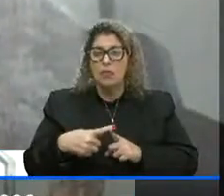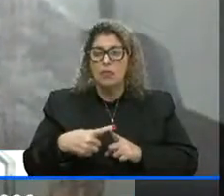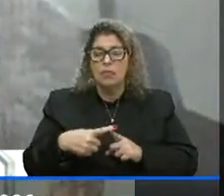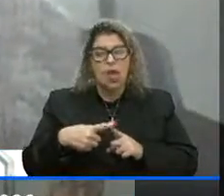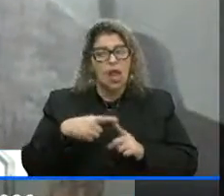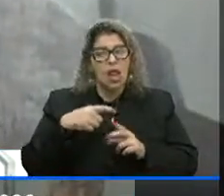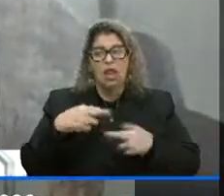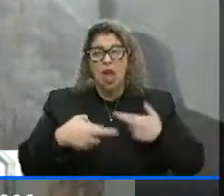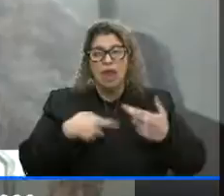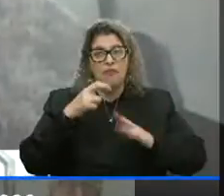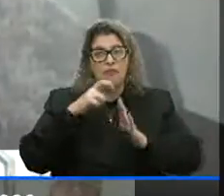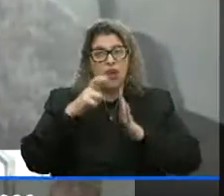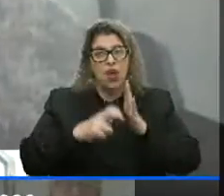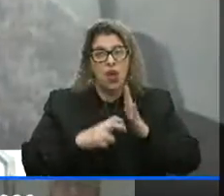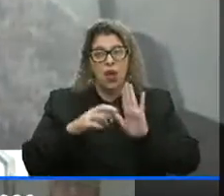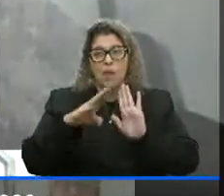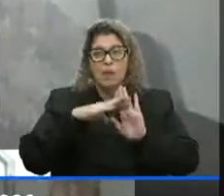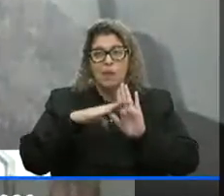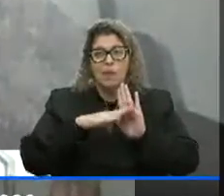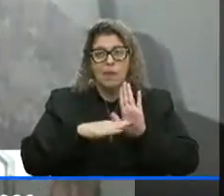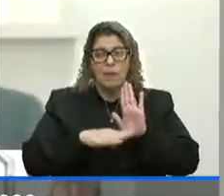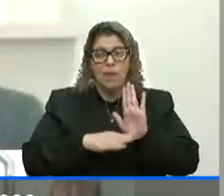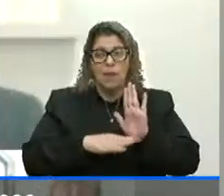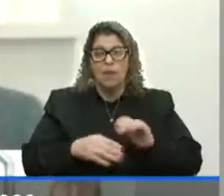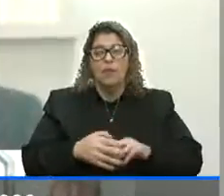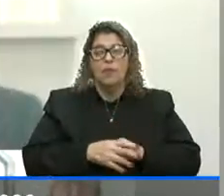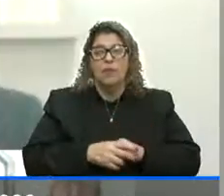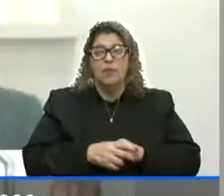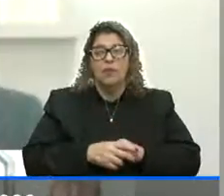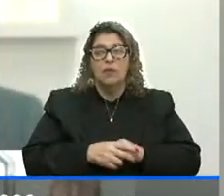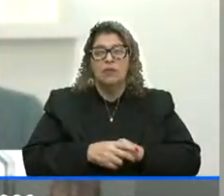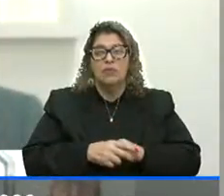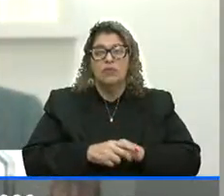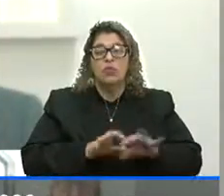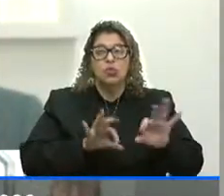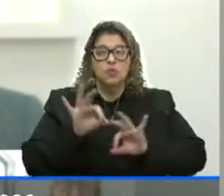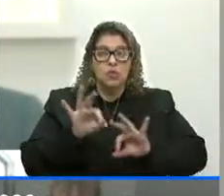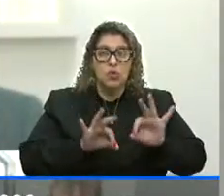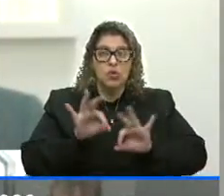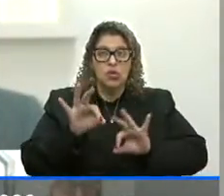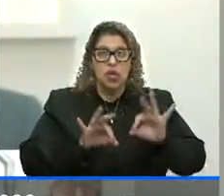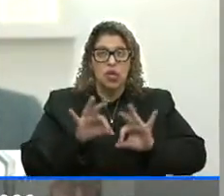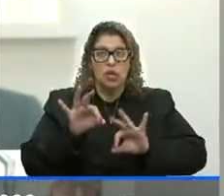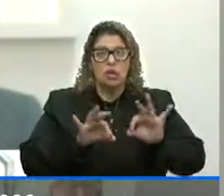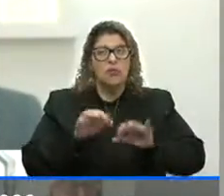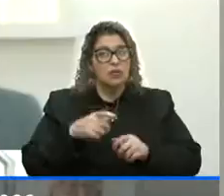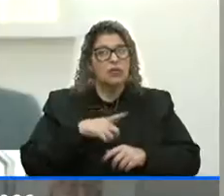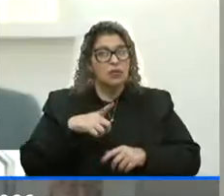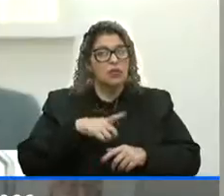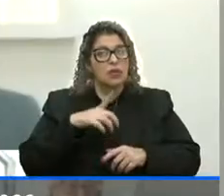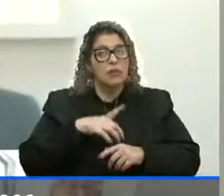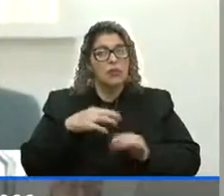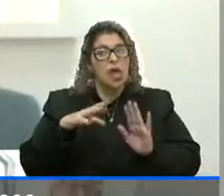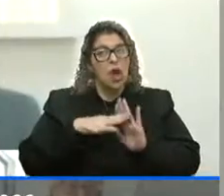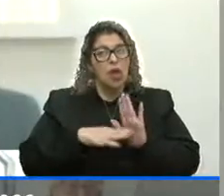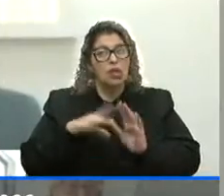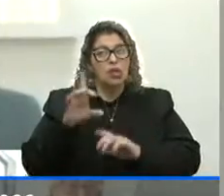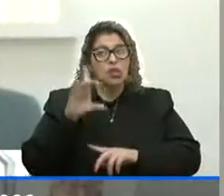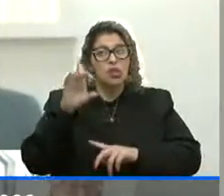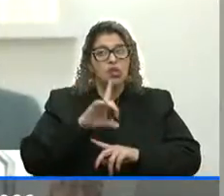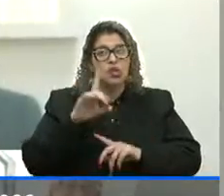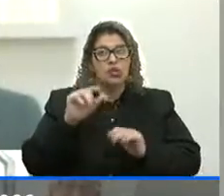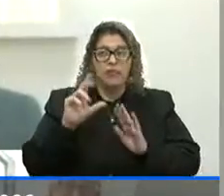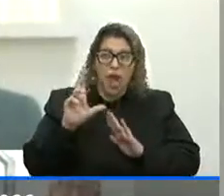vem, como reforma. nós temos a pauta, uma pauta puxada dos projetos que já estão trancando a ordem do dia, eu seria tentar na